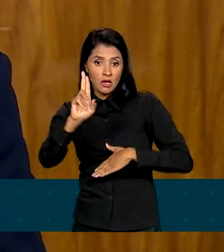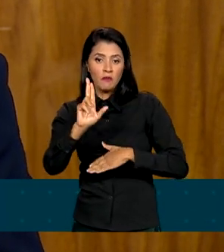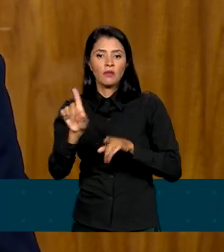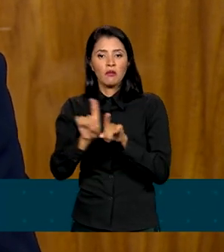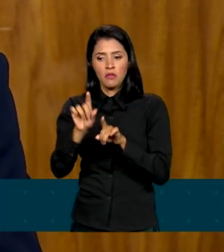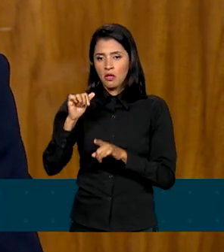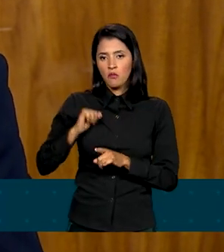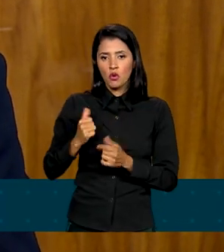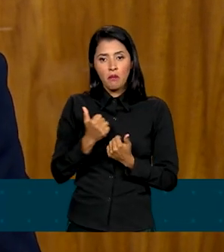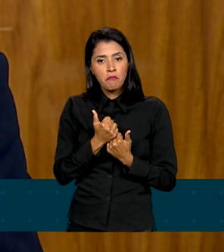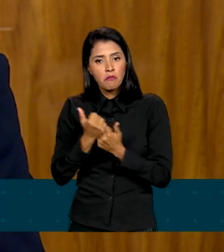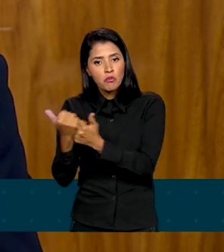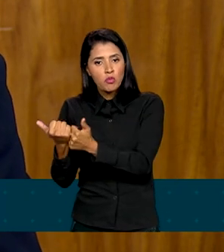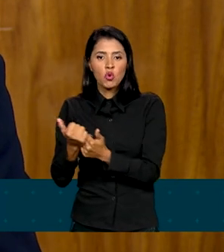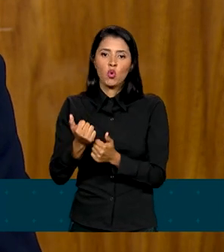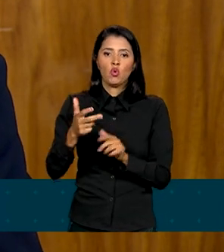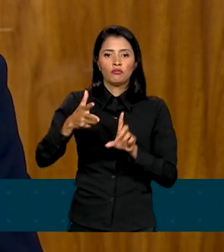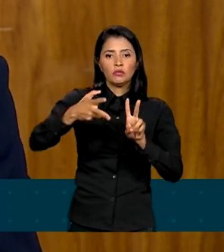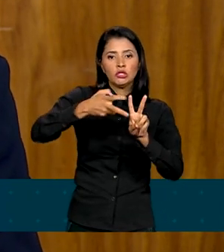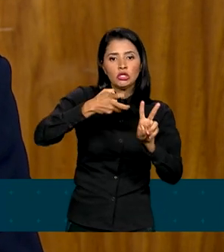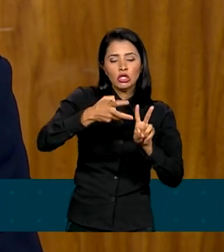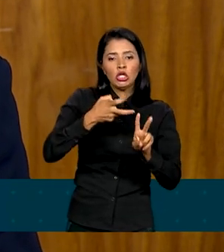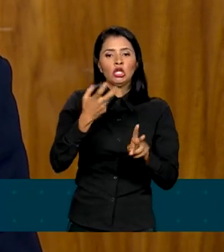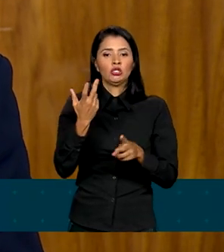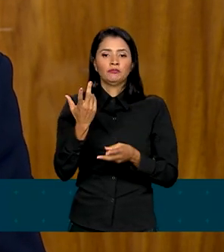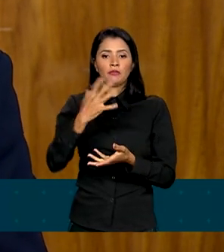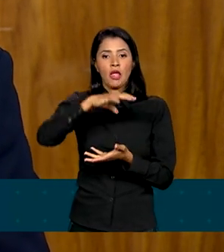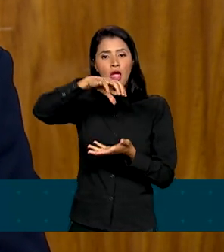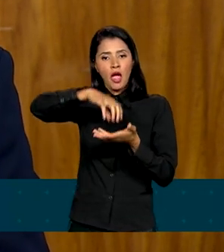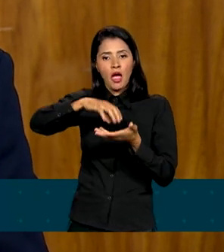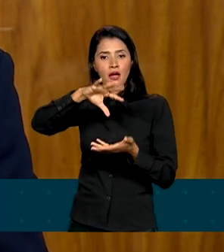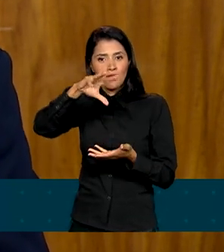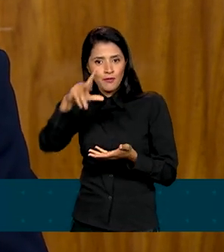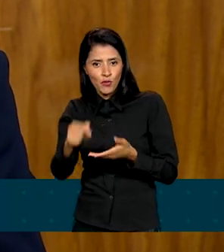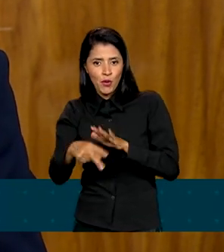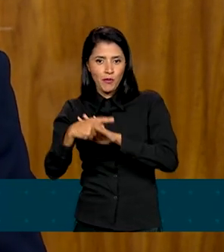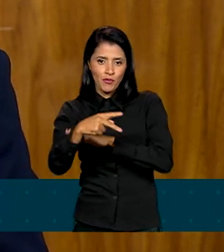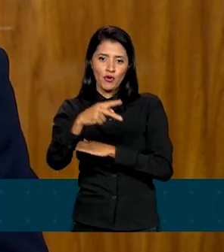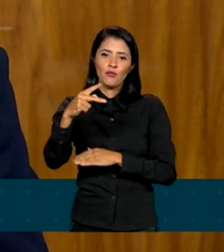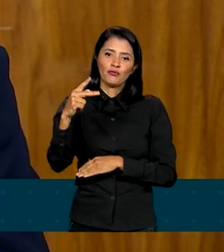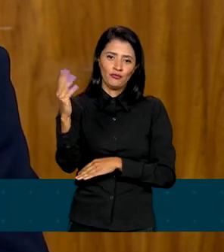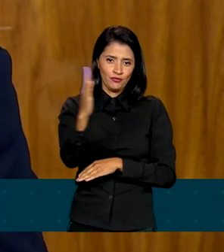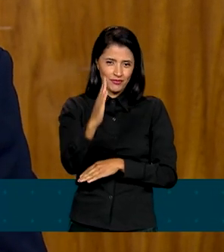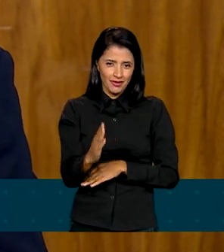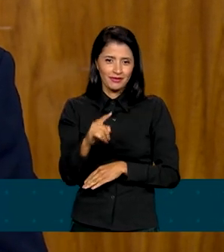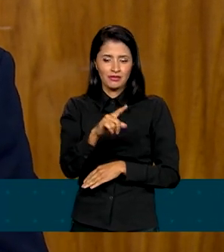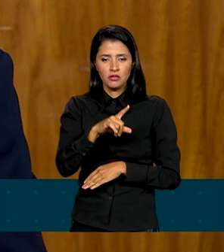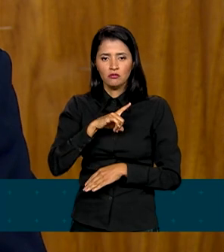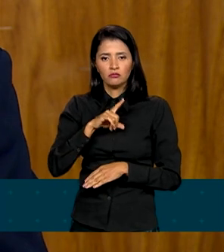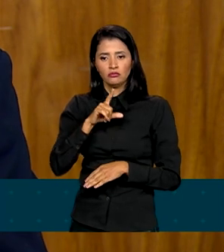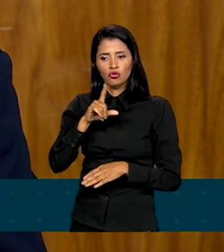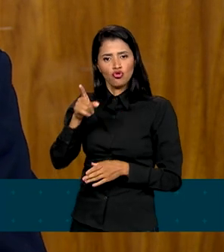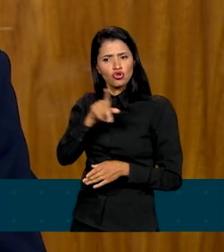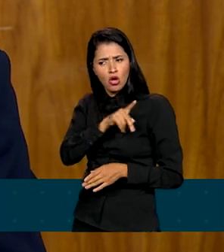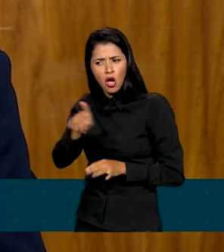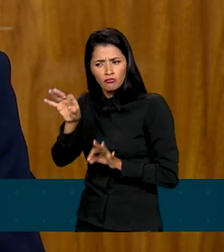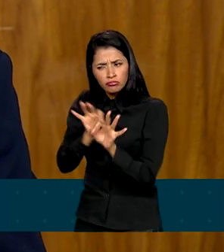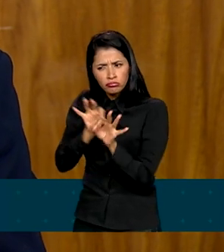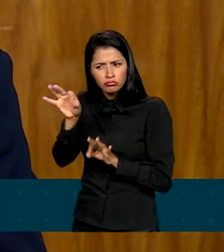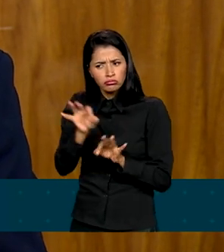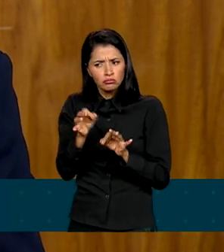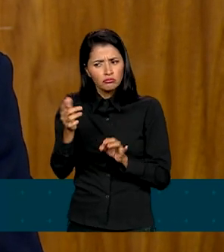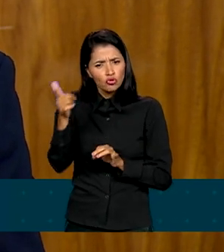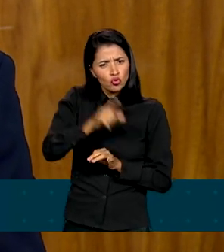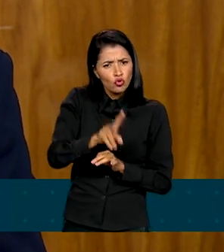apoio a indígenas quilombolas nesse país. O presidente já determinou a revisão de vários programas